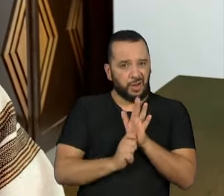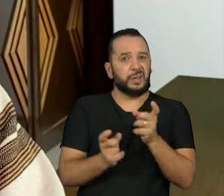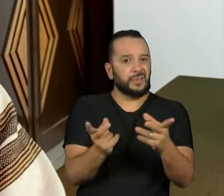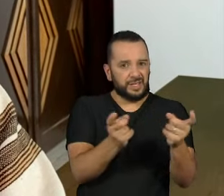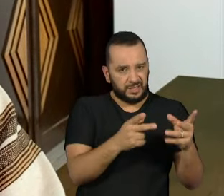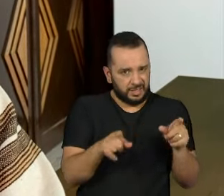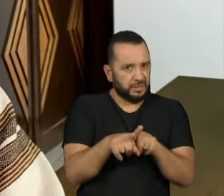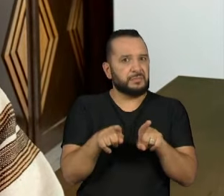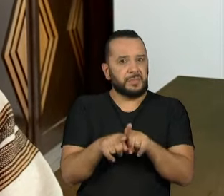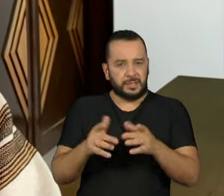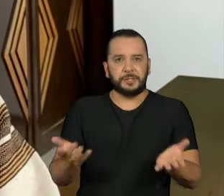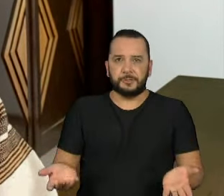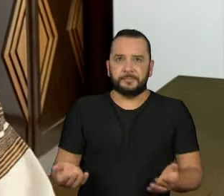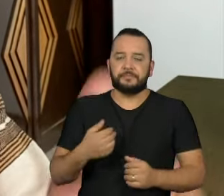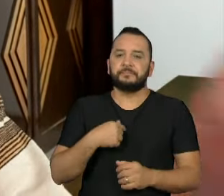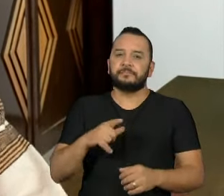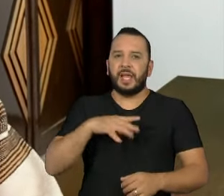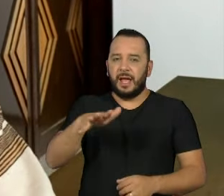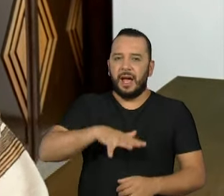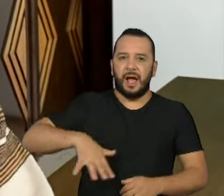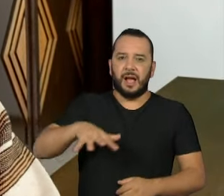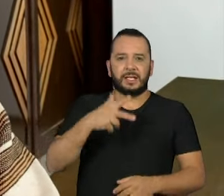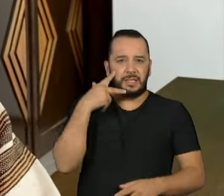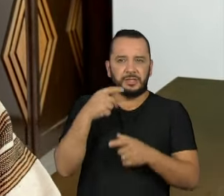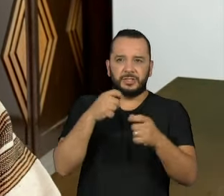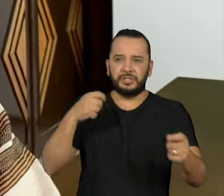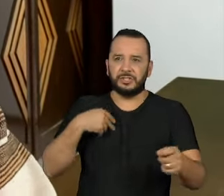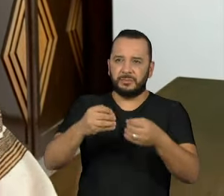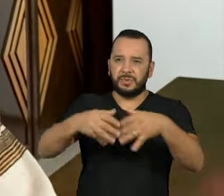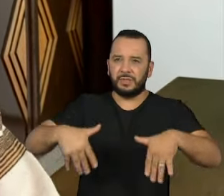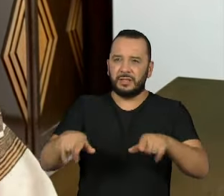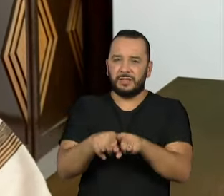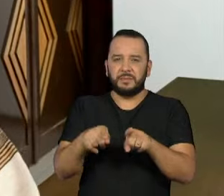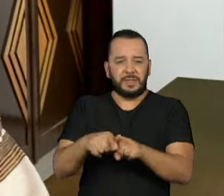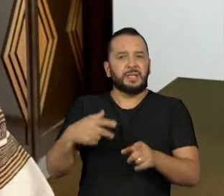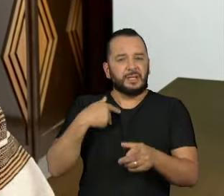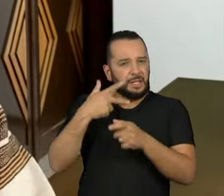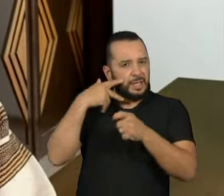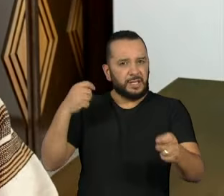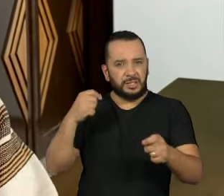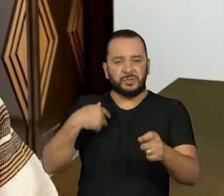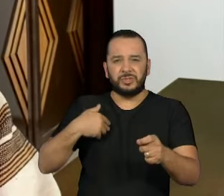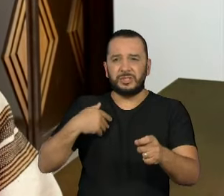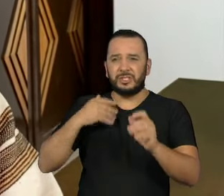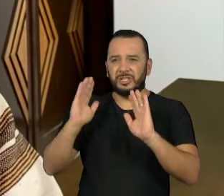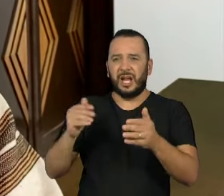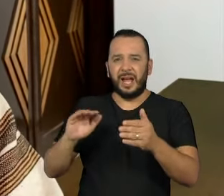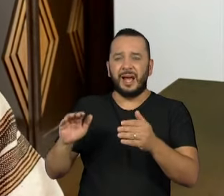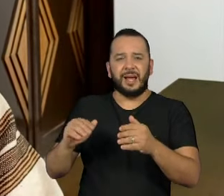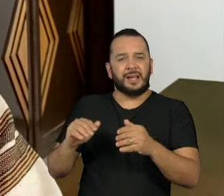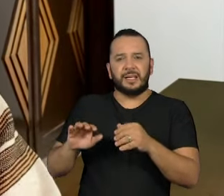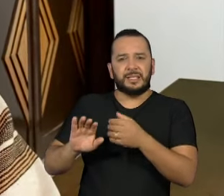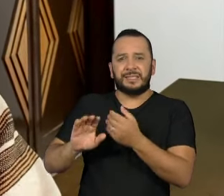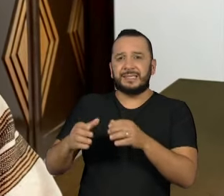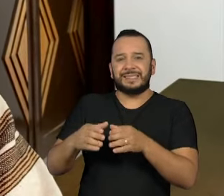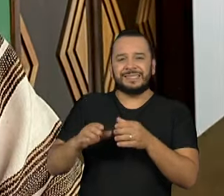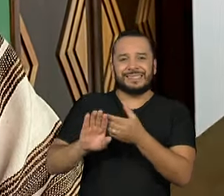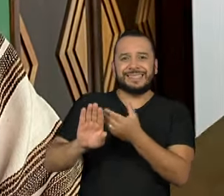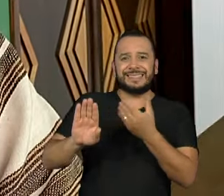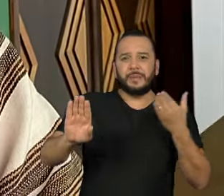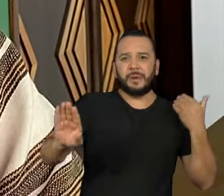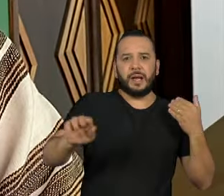dezenas de terras indígenas que vão ser prejudicadas, inclusive índios isolados e unidades também de conservação que tem naquela região.